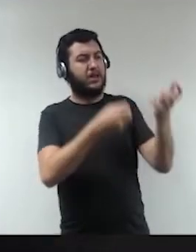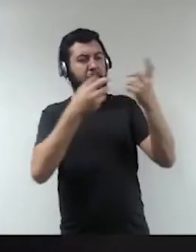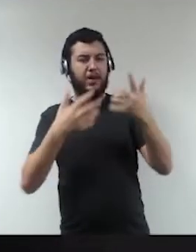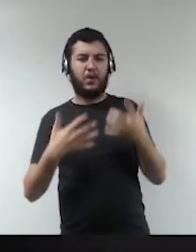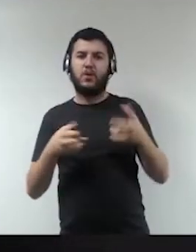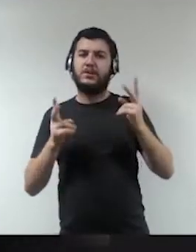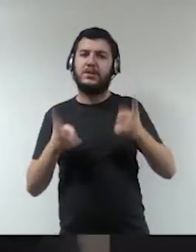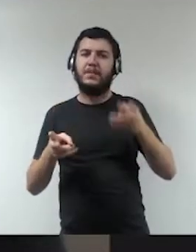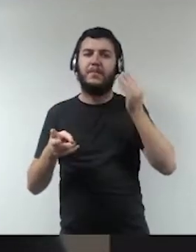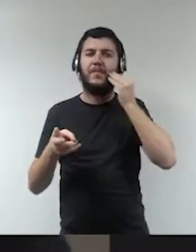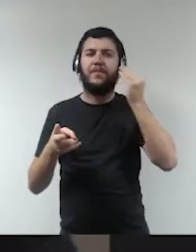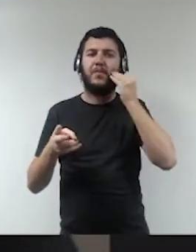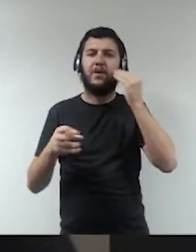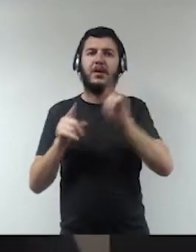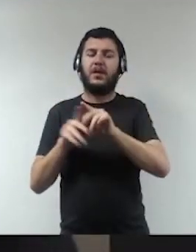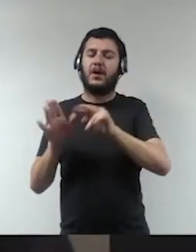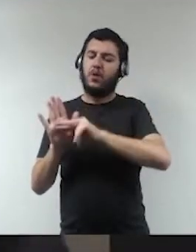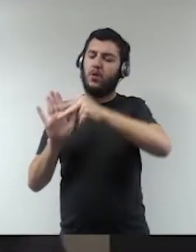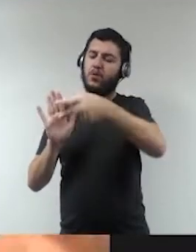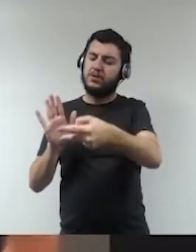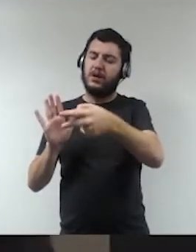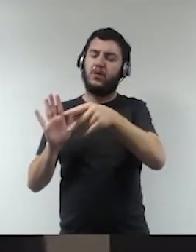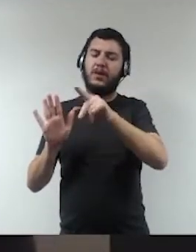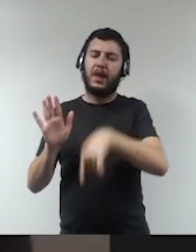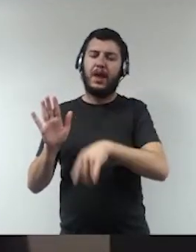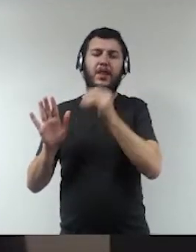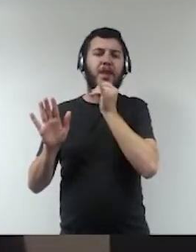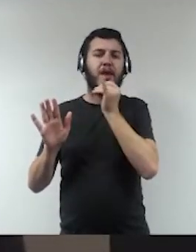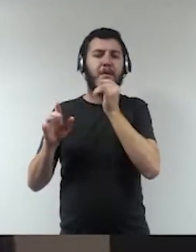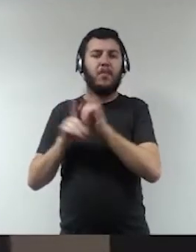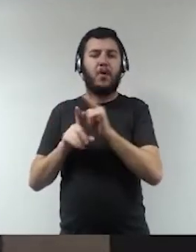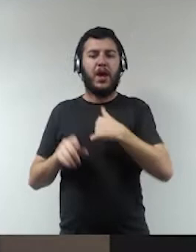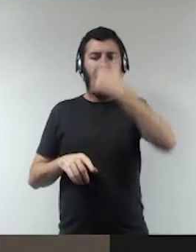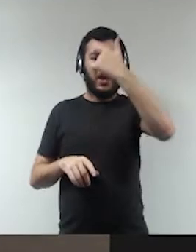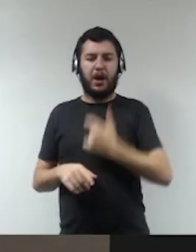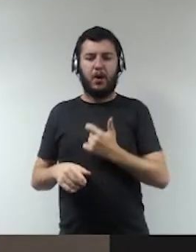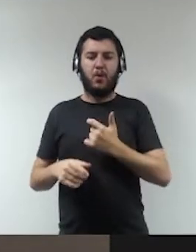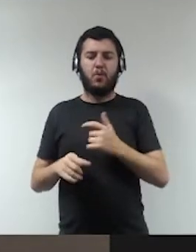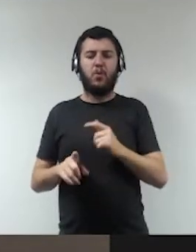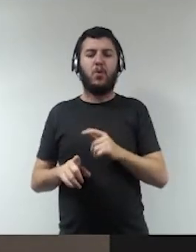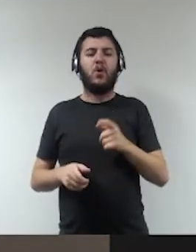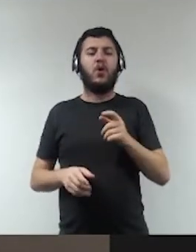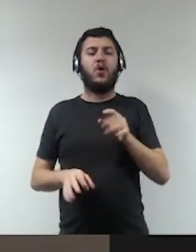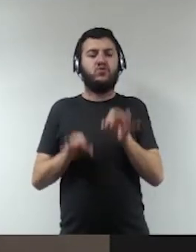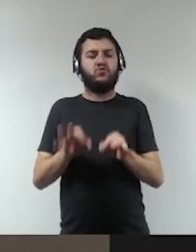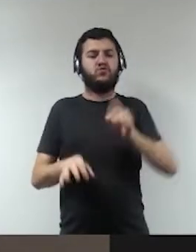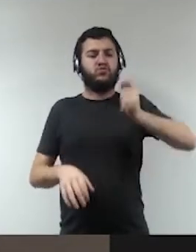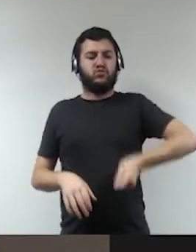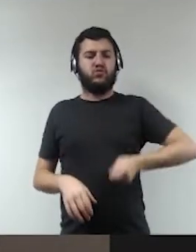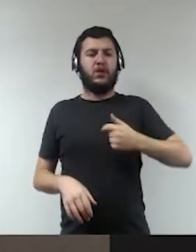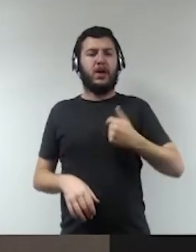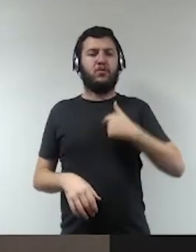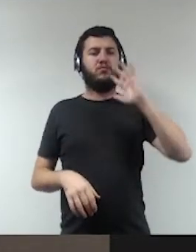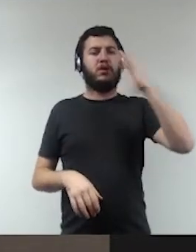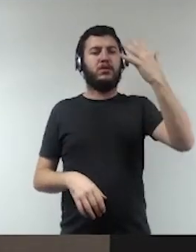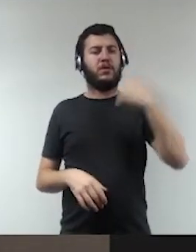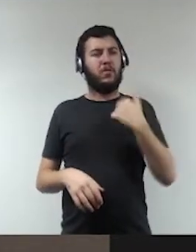em conta as consequências de uma opção que eu faço como magistrado, né? Extraídas,